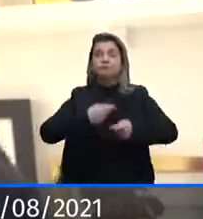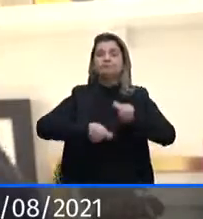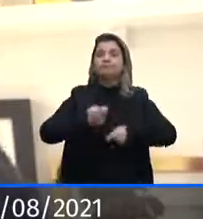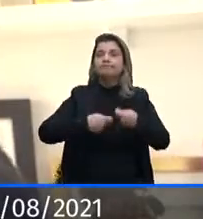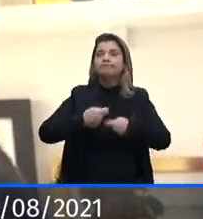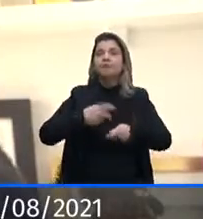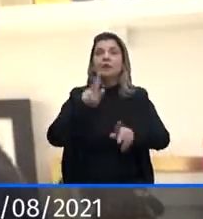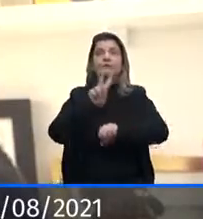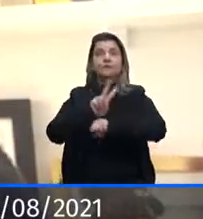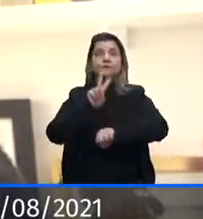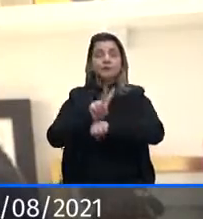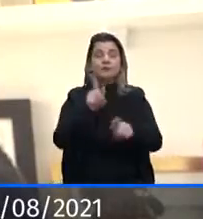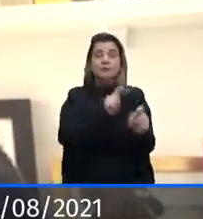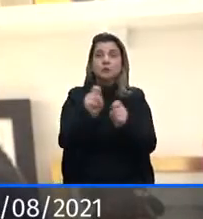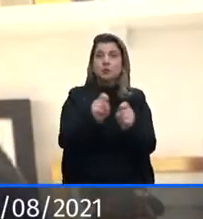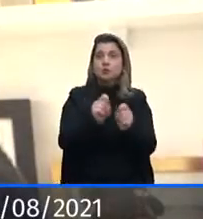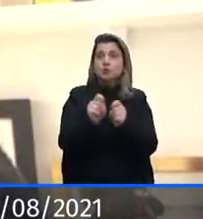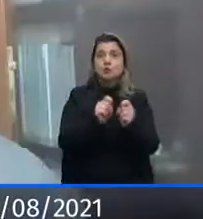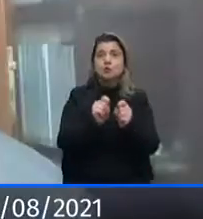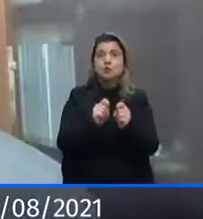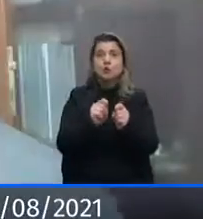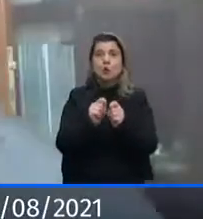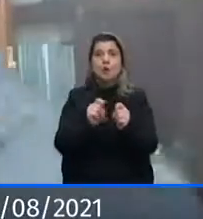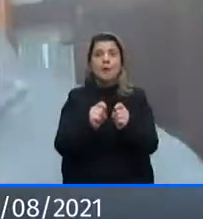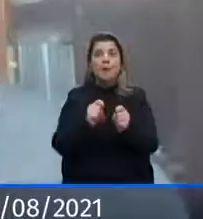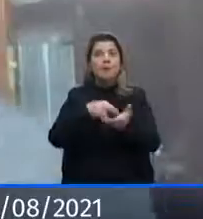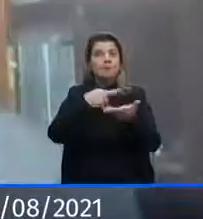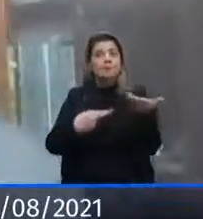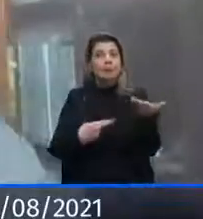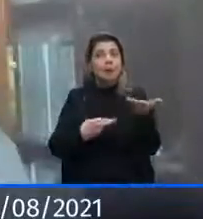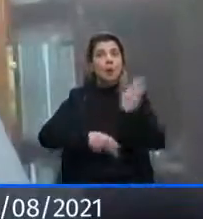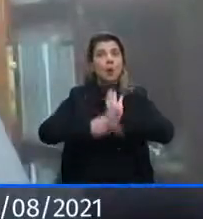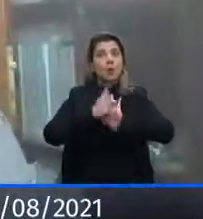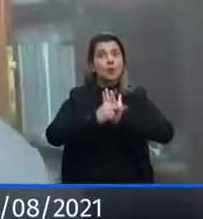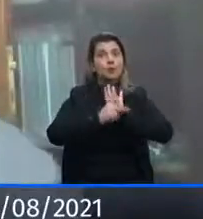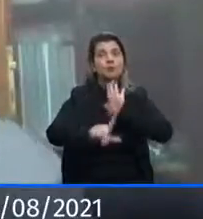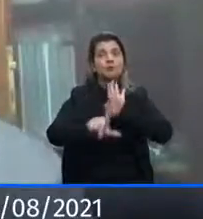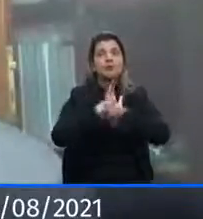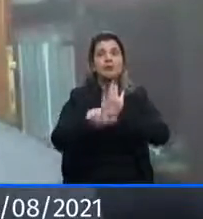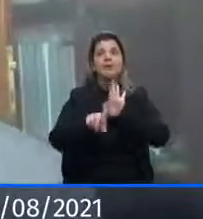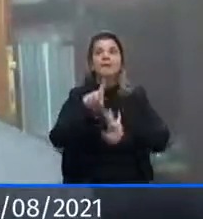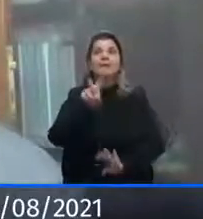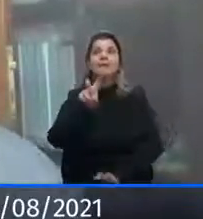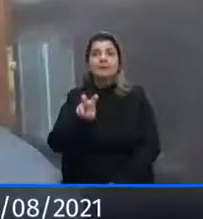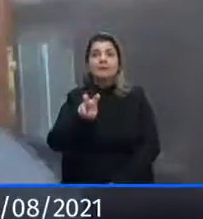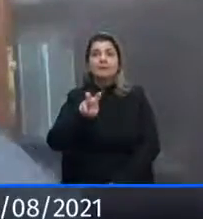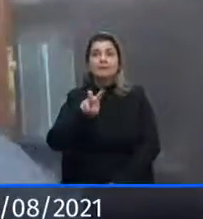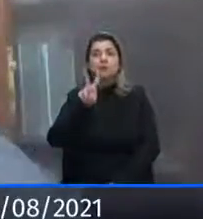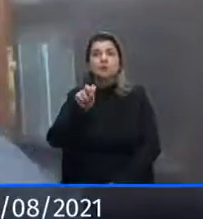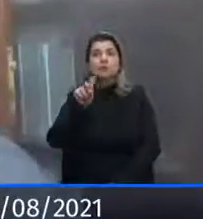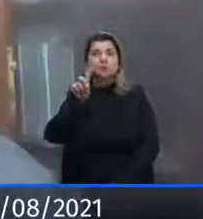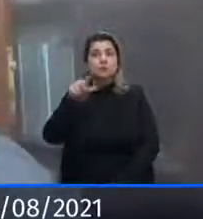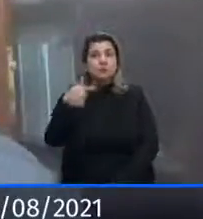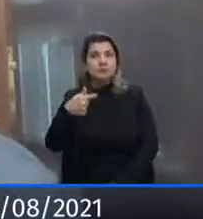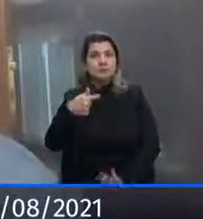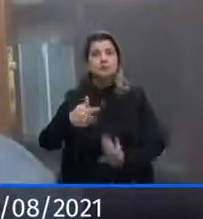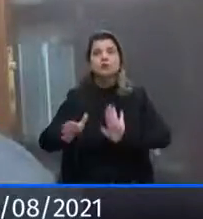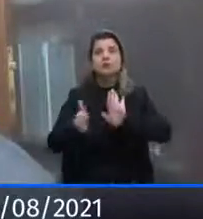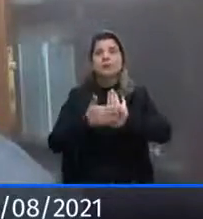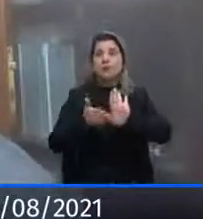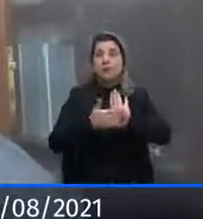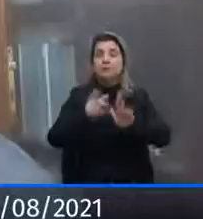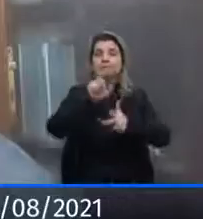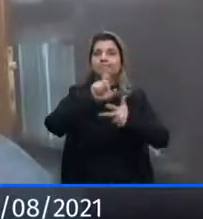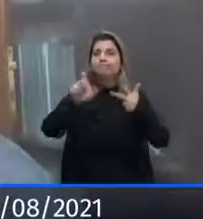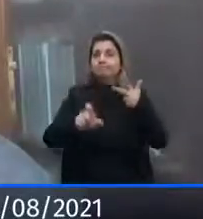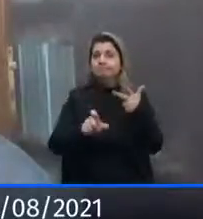Planejamento, Fiscalização e Controle para exame e parecer o projeto de lei 15, 2017, de proposição do Poder